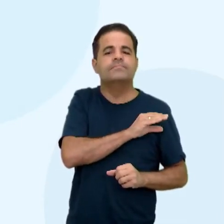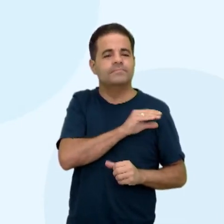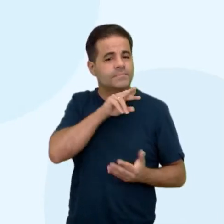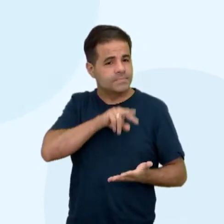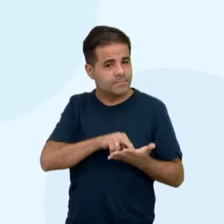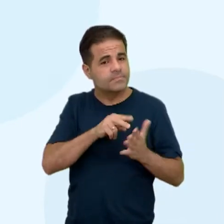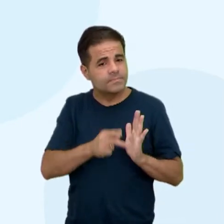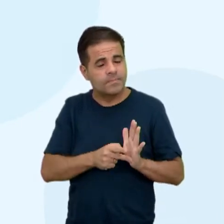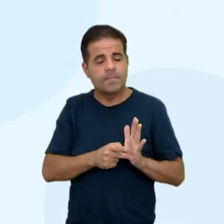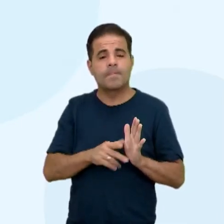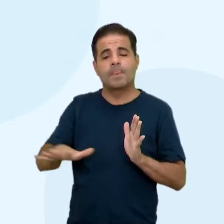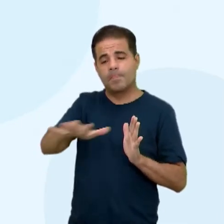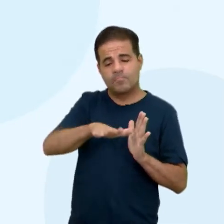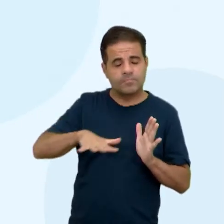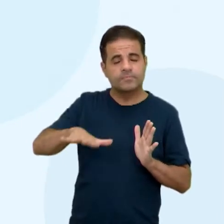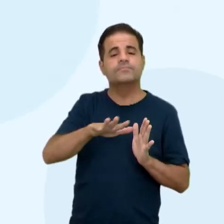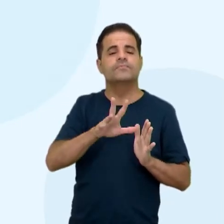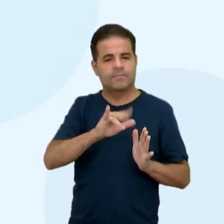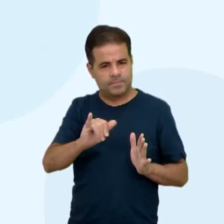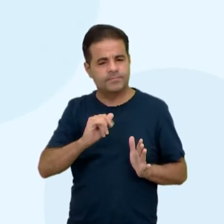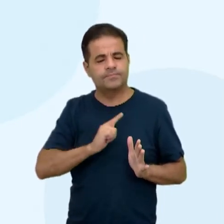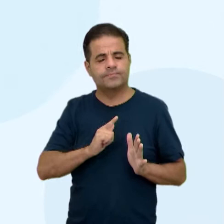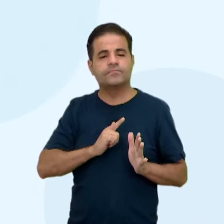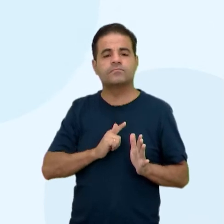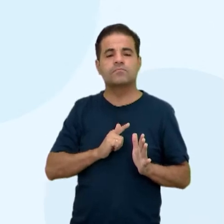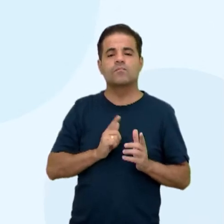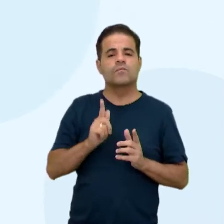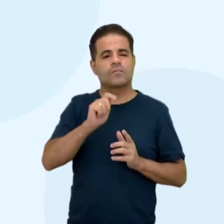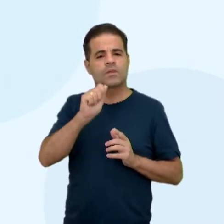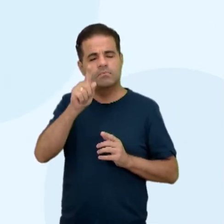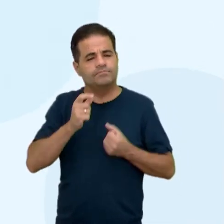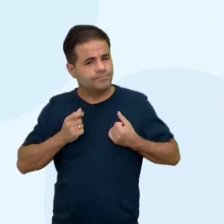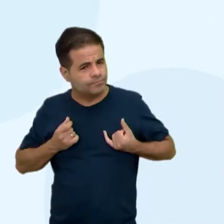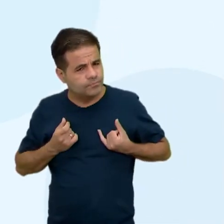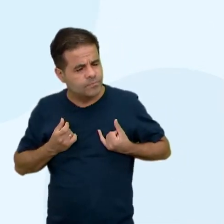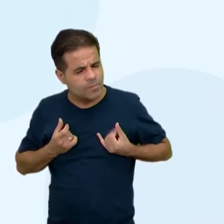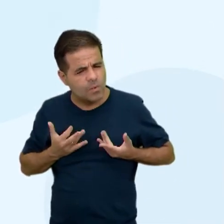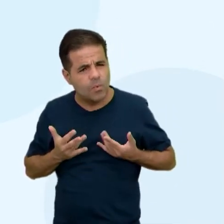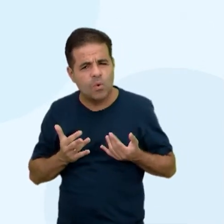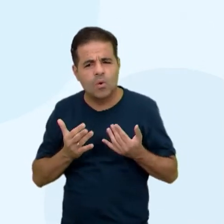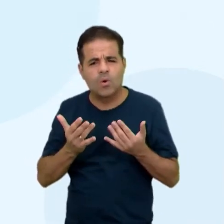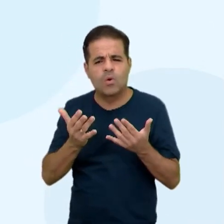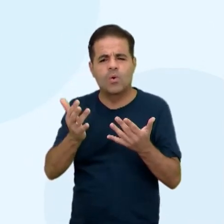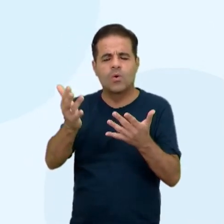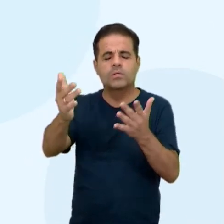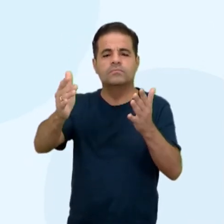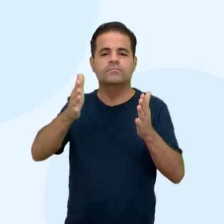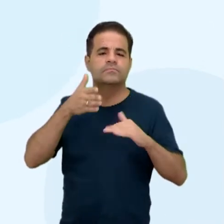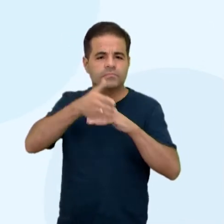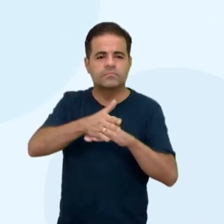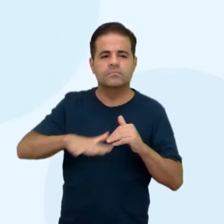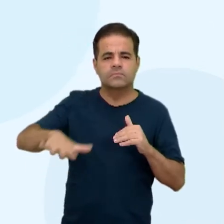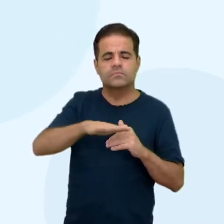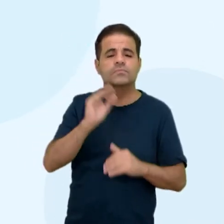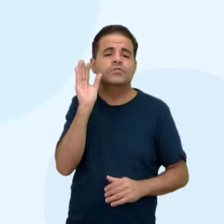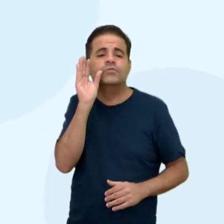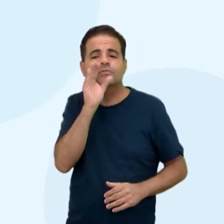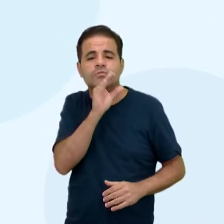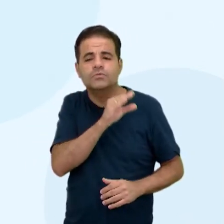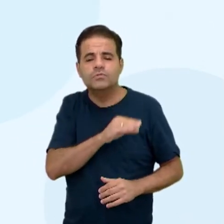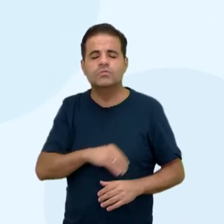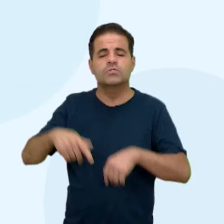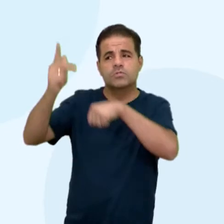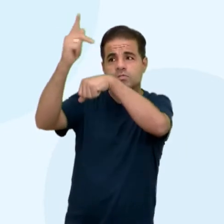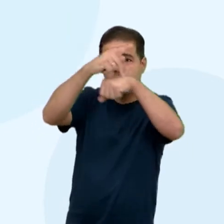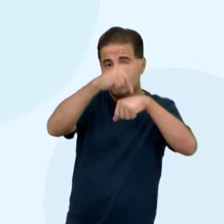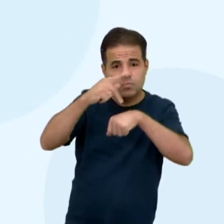dizer, neste caso a gente vai ter o gás, né, o ar, passando ali por uma fonte quente, que são as